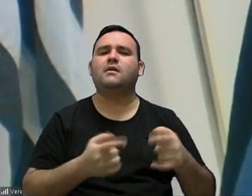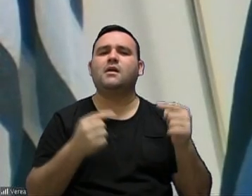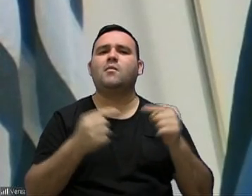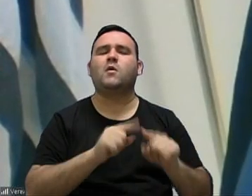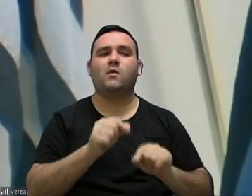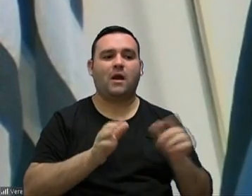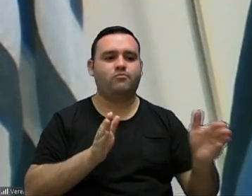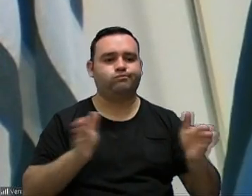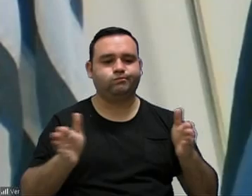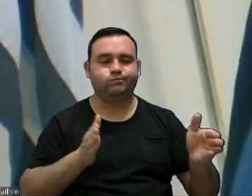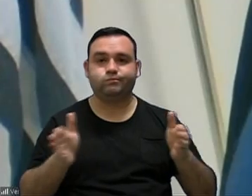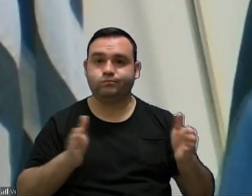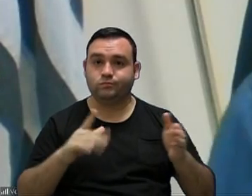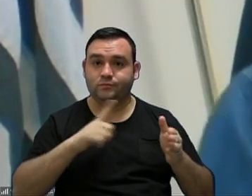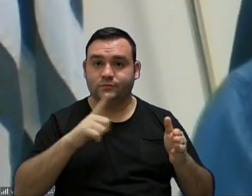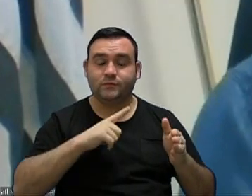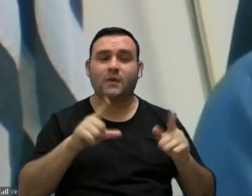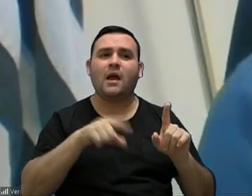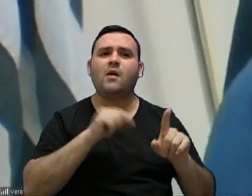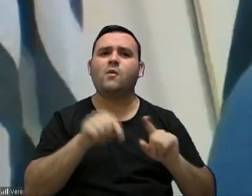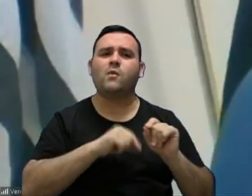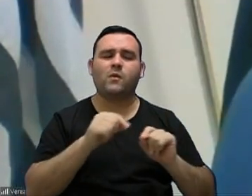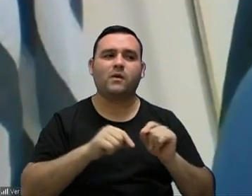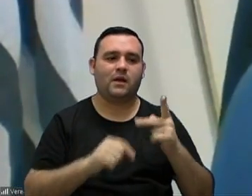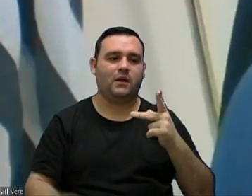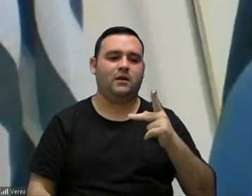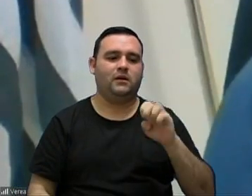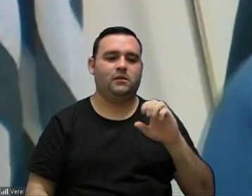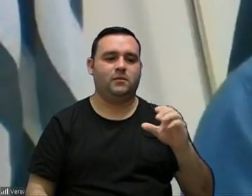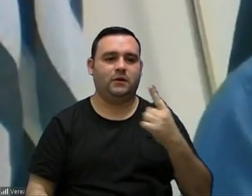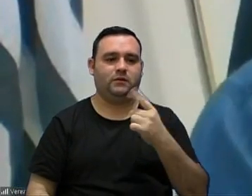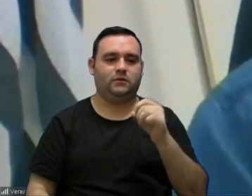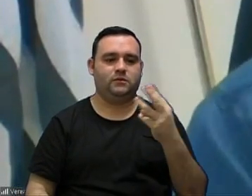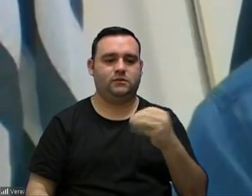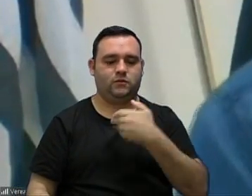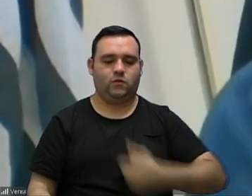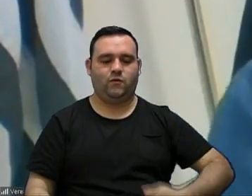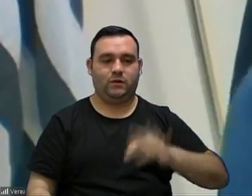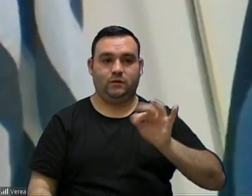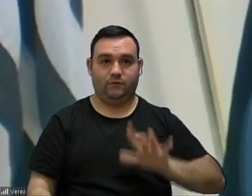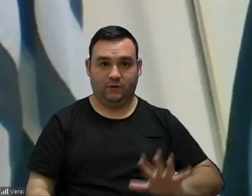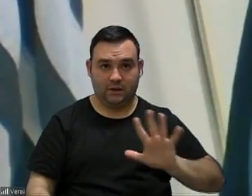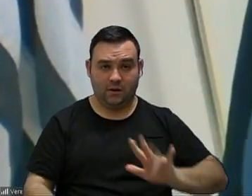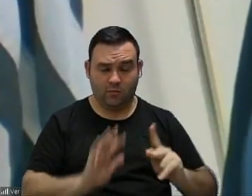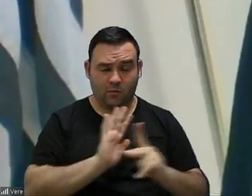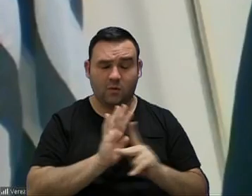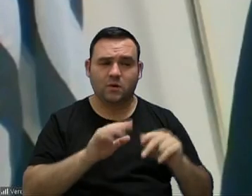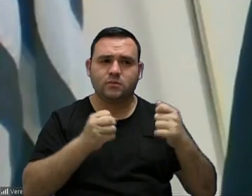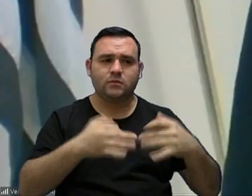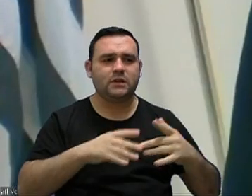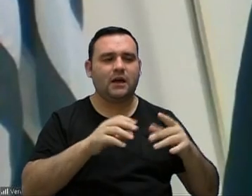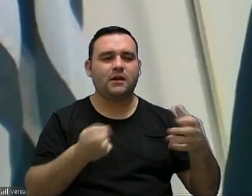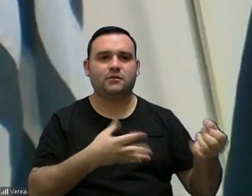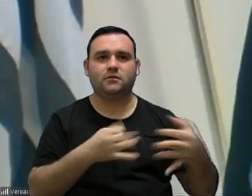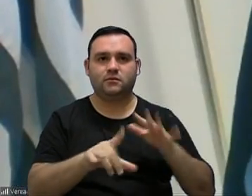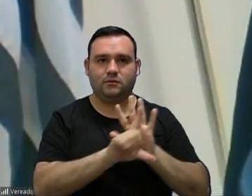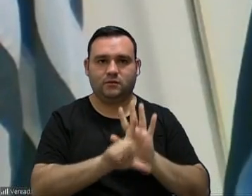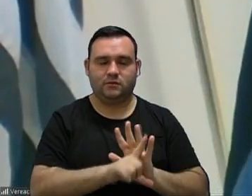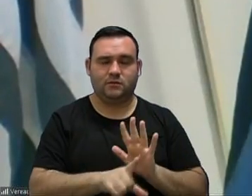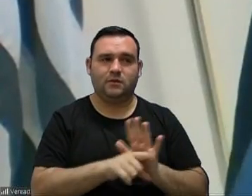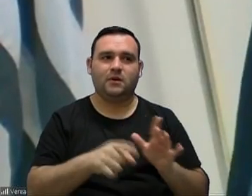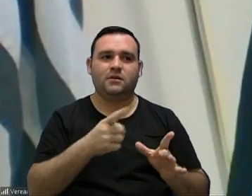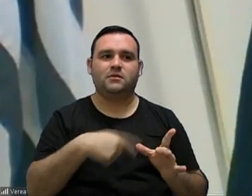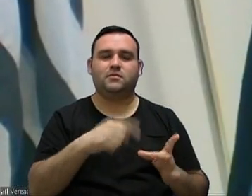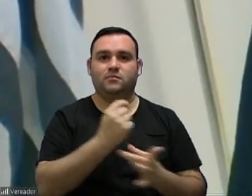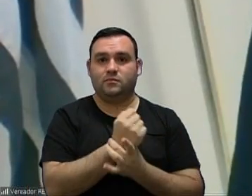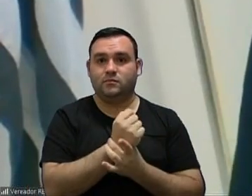estabelece prazos. Né? A famigerada PEC 103 do governo federal, que é a reforma da Previdência, que na